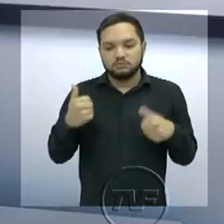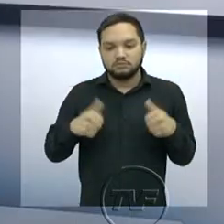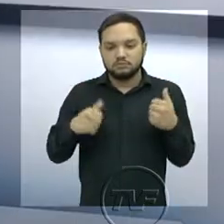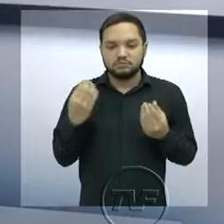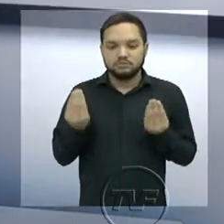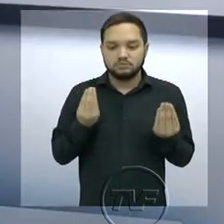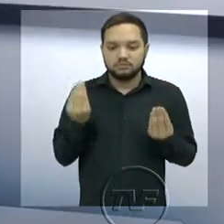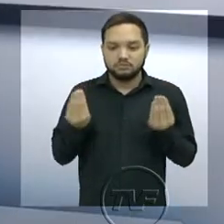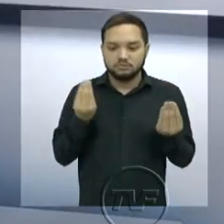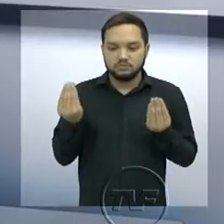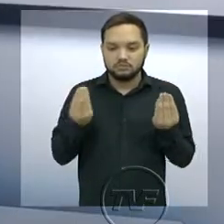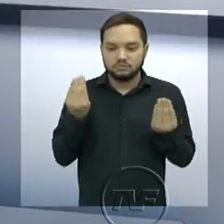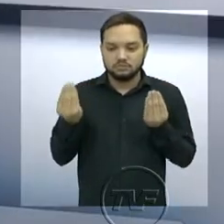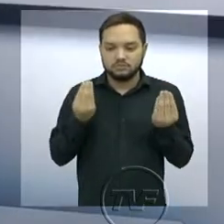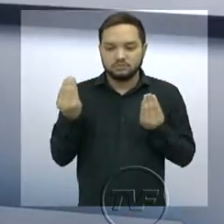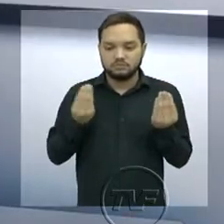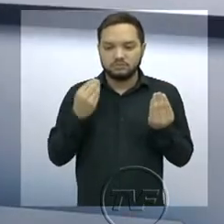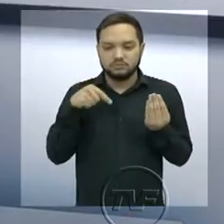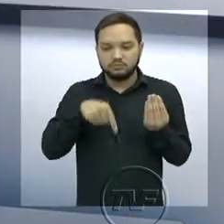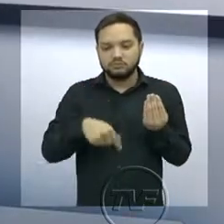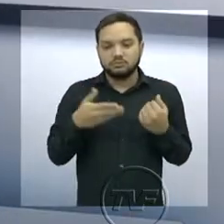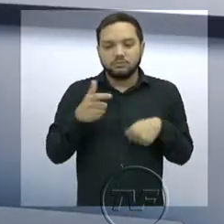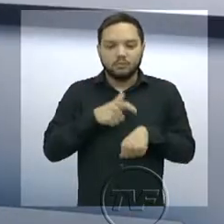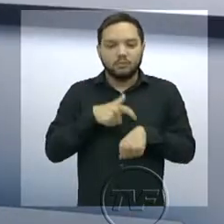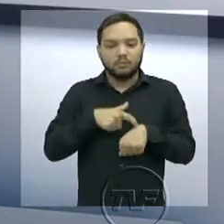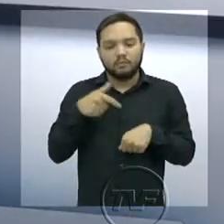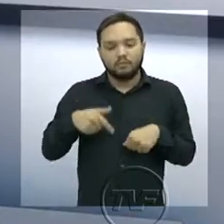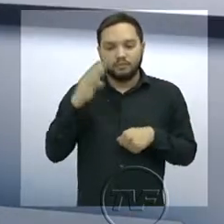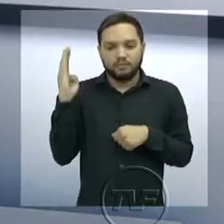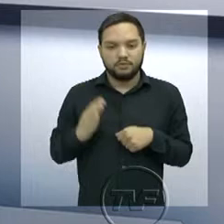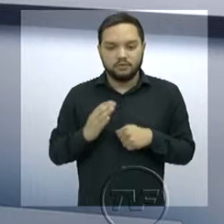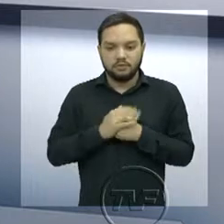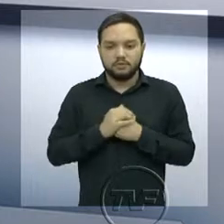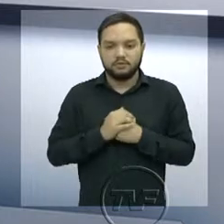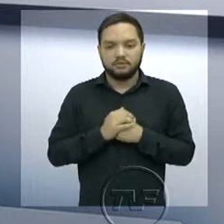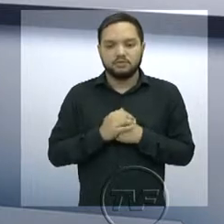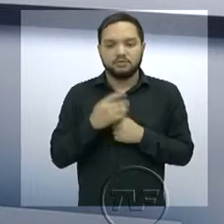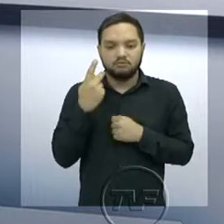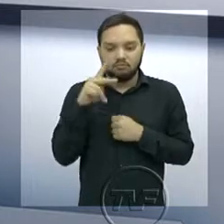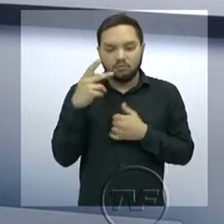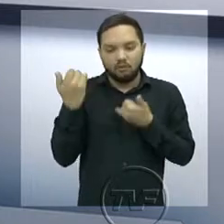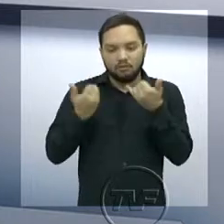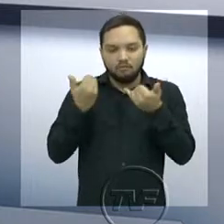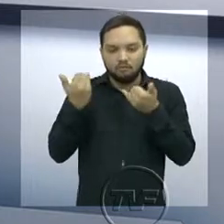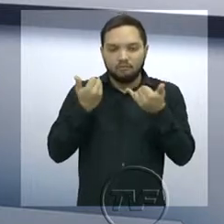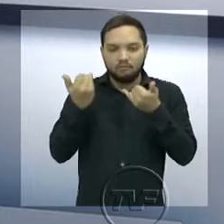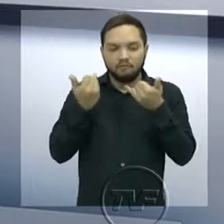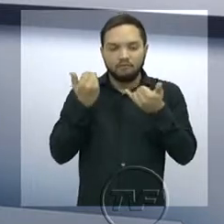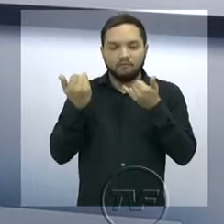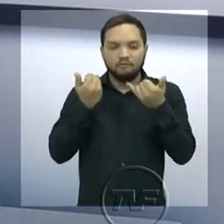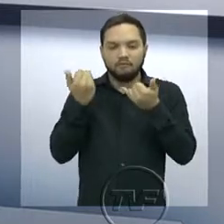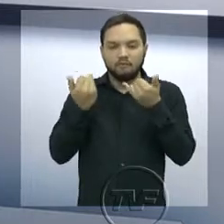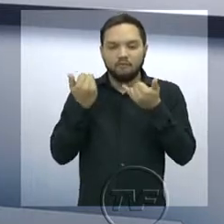conjuntura, de contexto, para deixar você muito bem atualizado e atualizada sobre